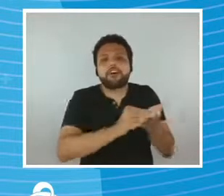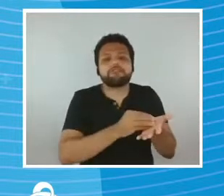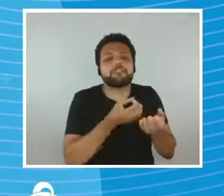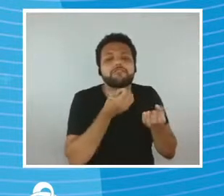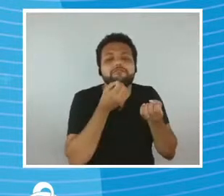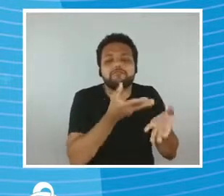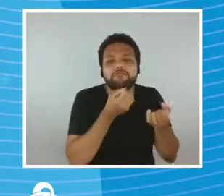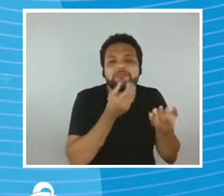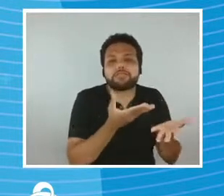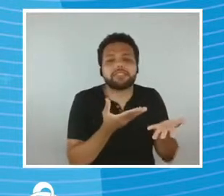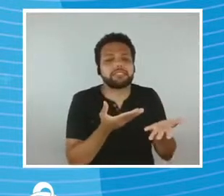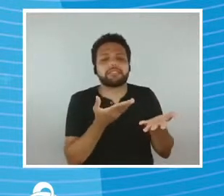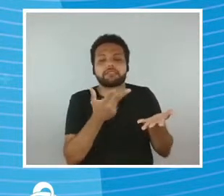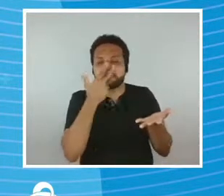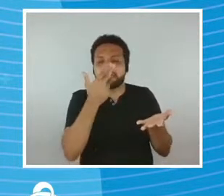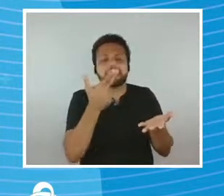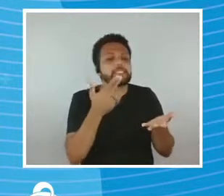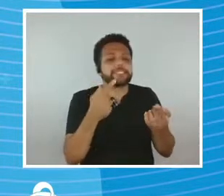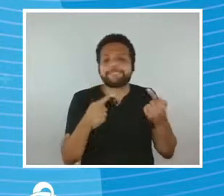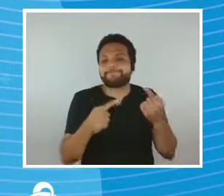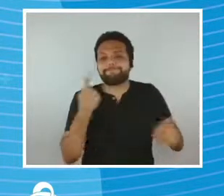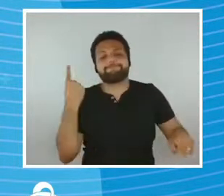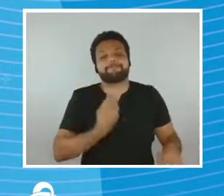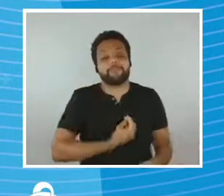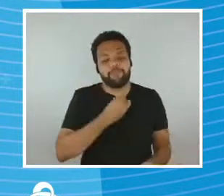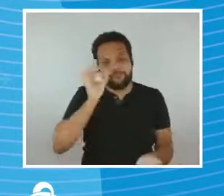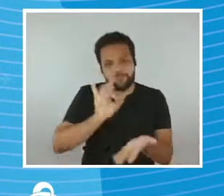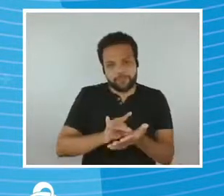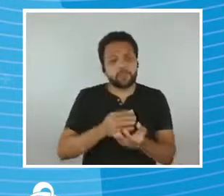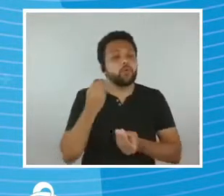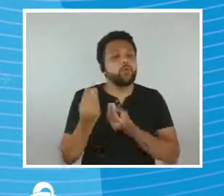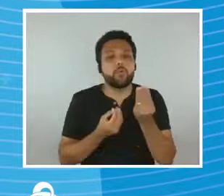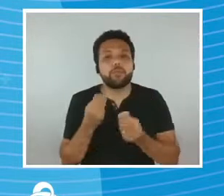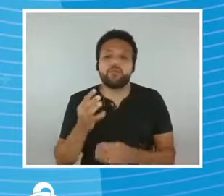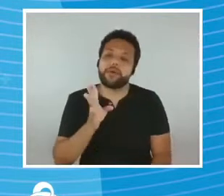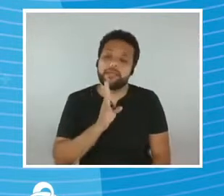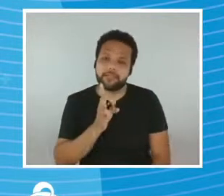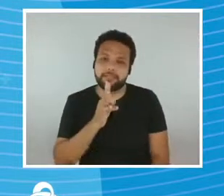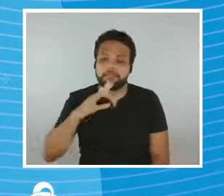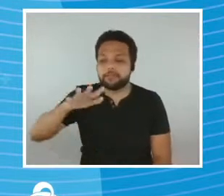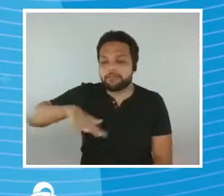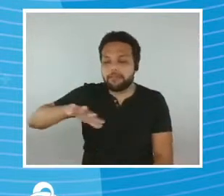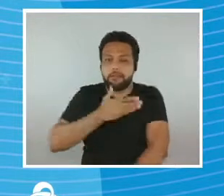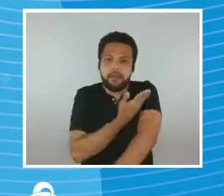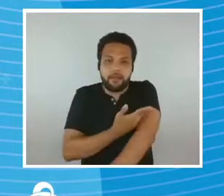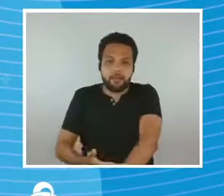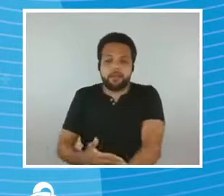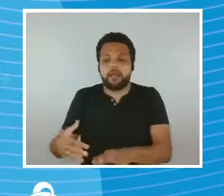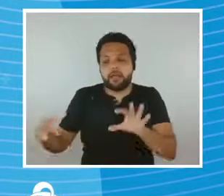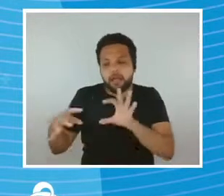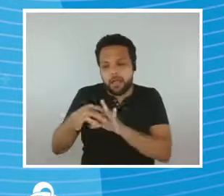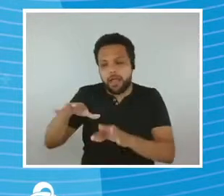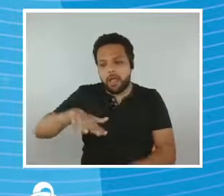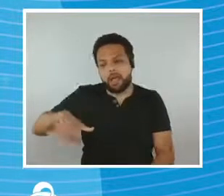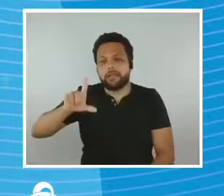mais fidedignas do que o aluno tem sobre o conhecimento e a habilidade naquele ramo do conhecimento.